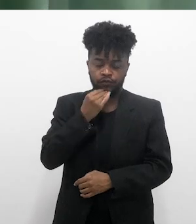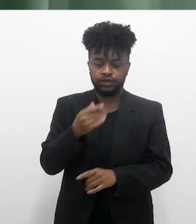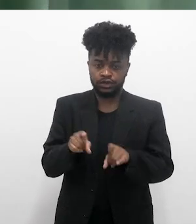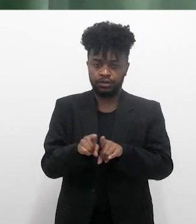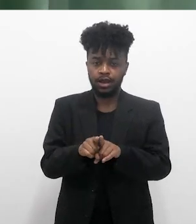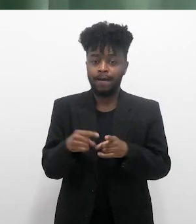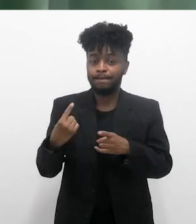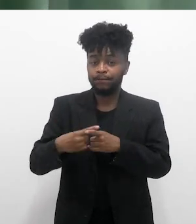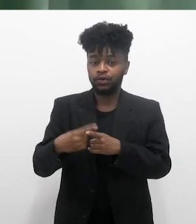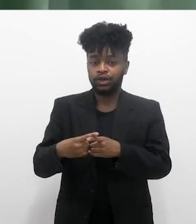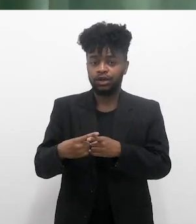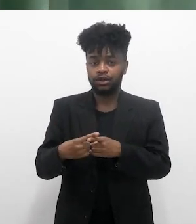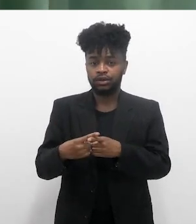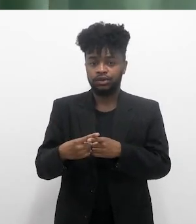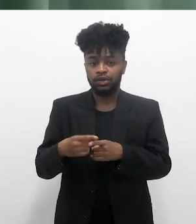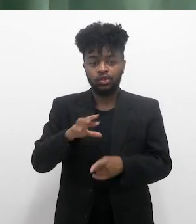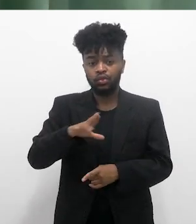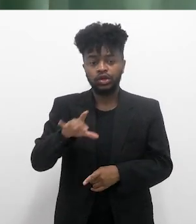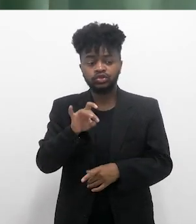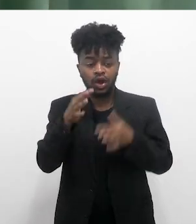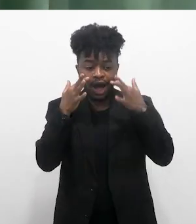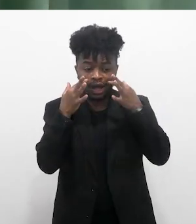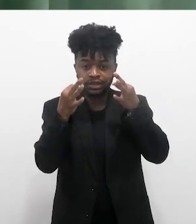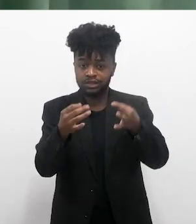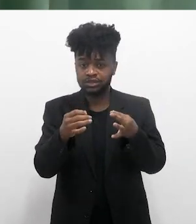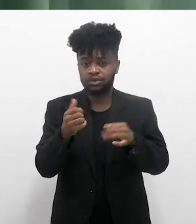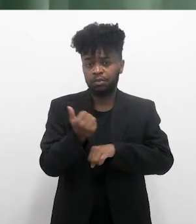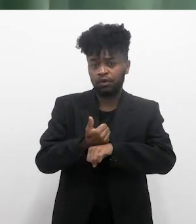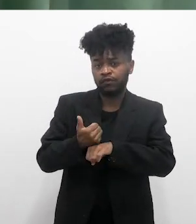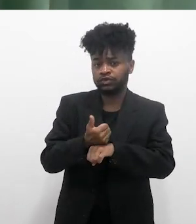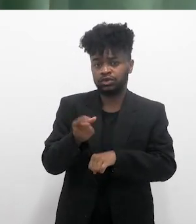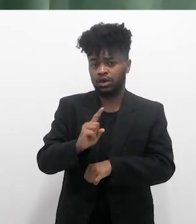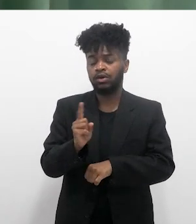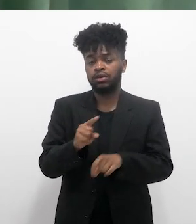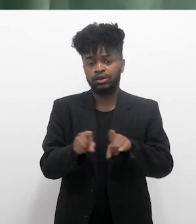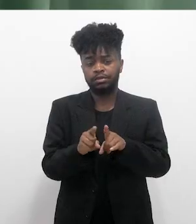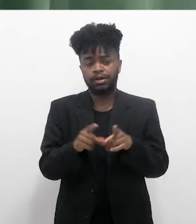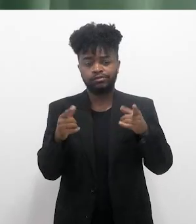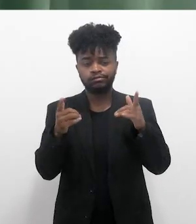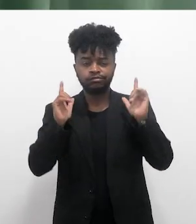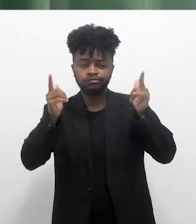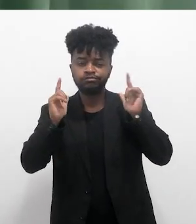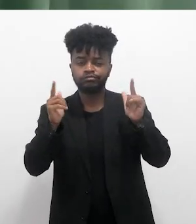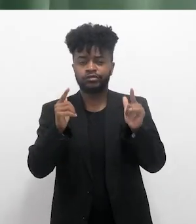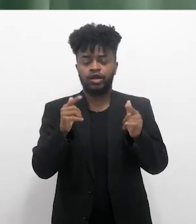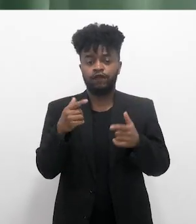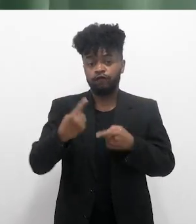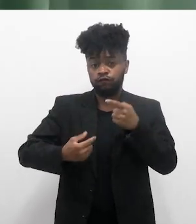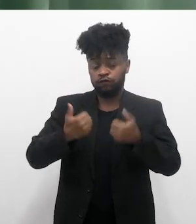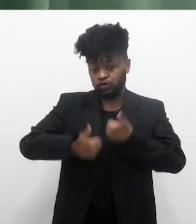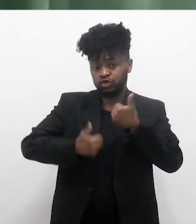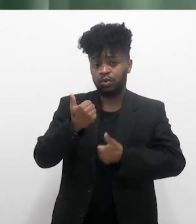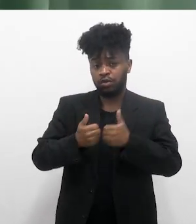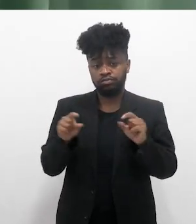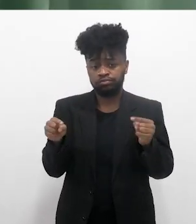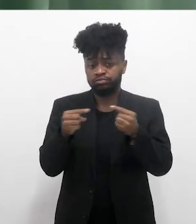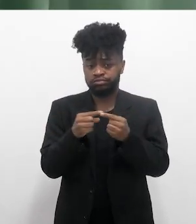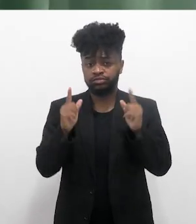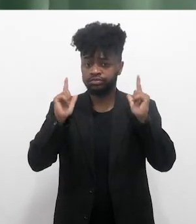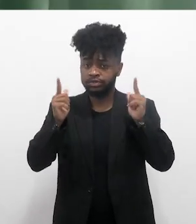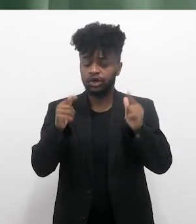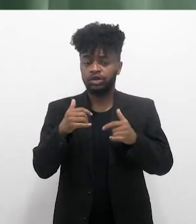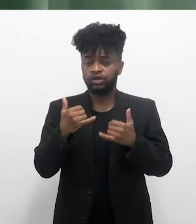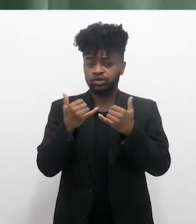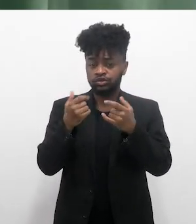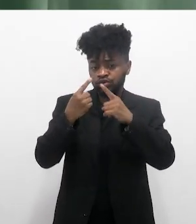é só você ter atenção, profissionalismo, não é o divertimento, futebol é um divertimento, é jogar com alegria, com